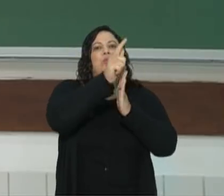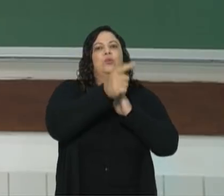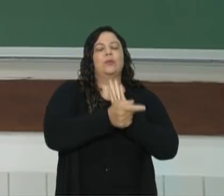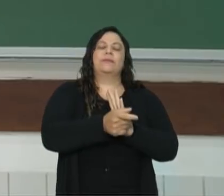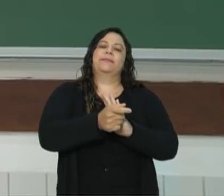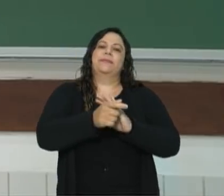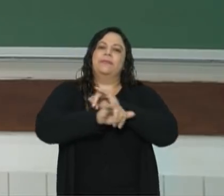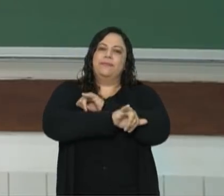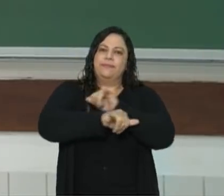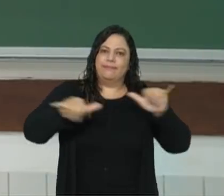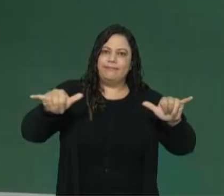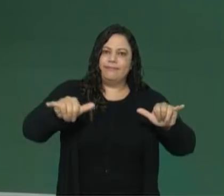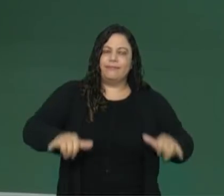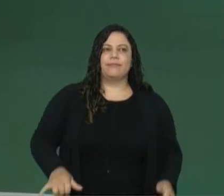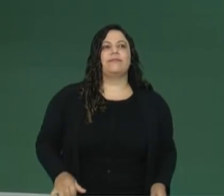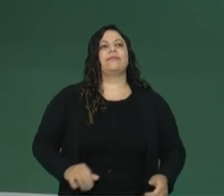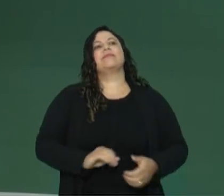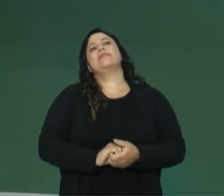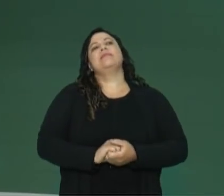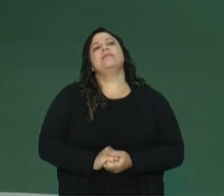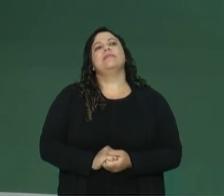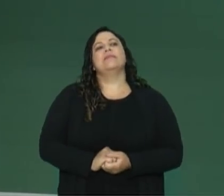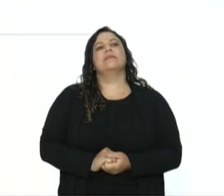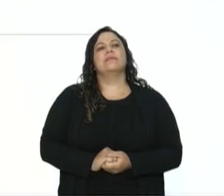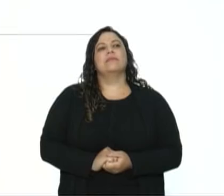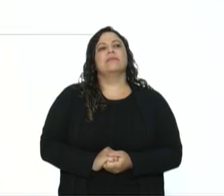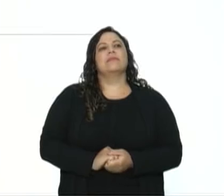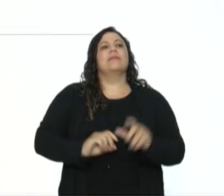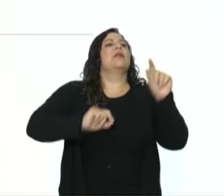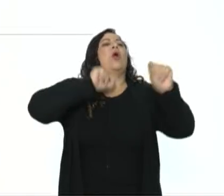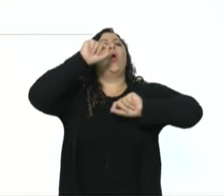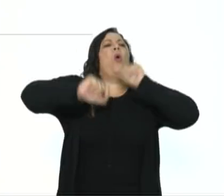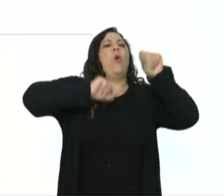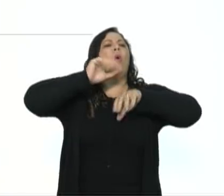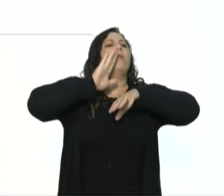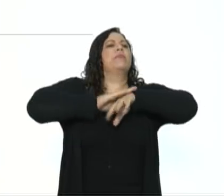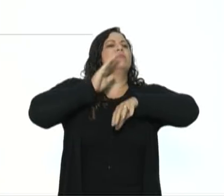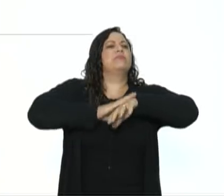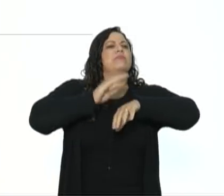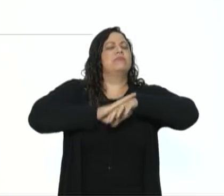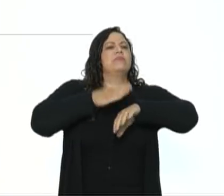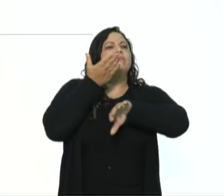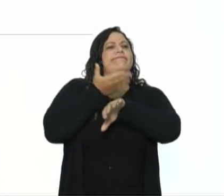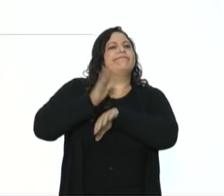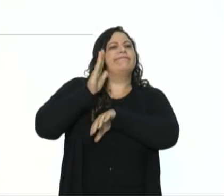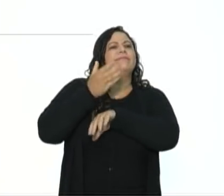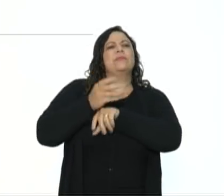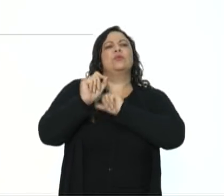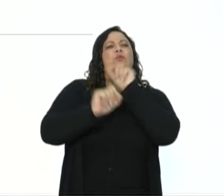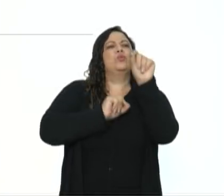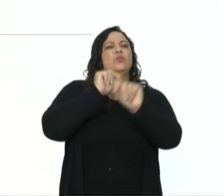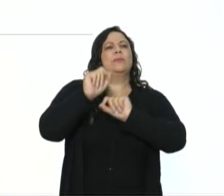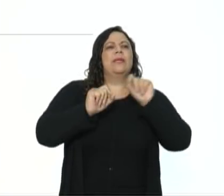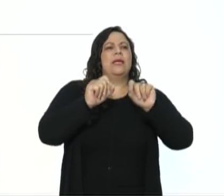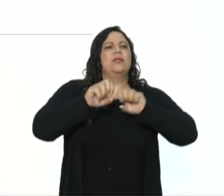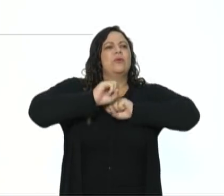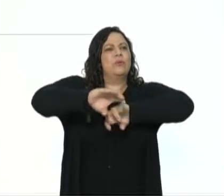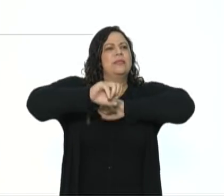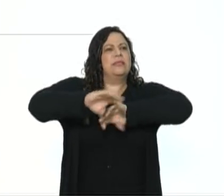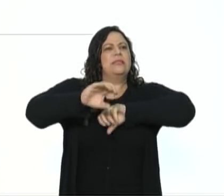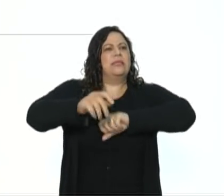lá. Vamos lá de novo? Como vai funcionar na prática a educação financeira